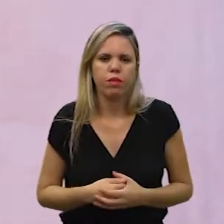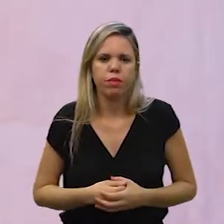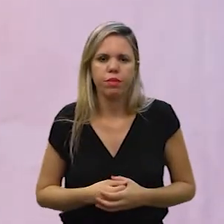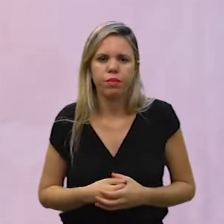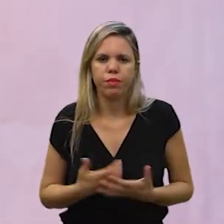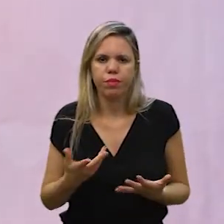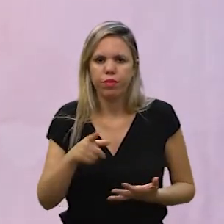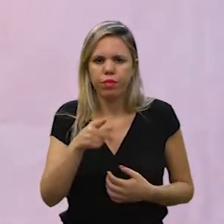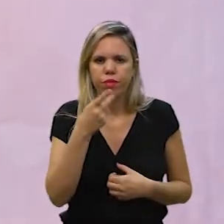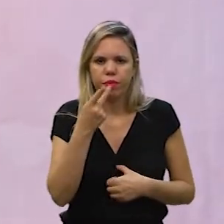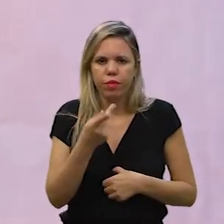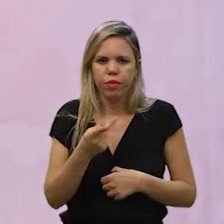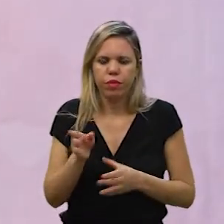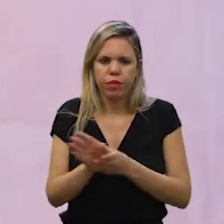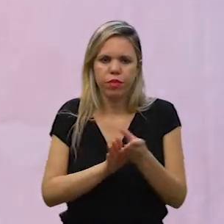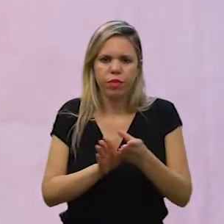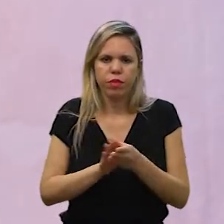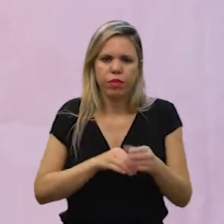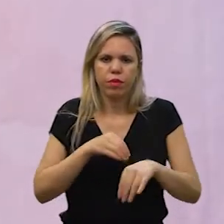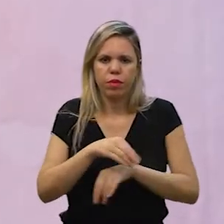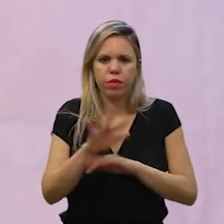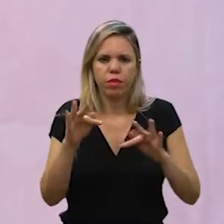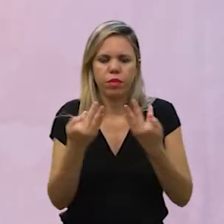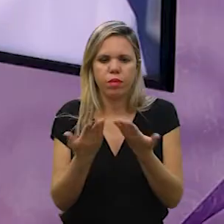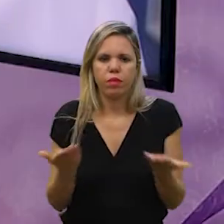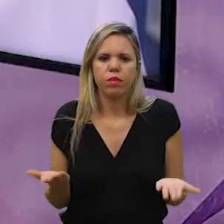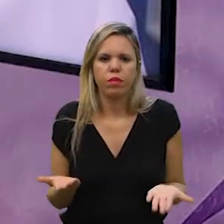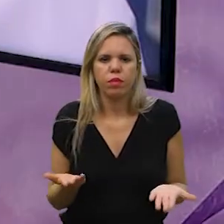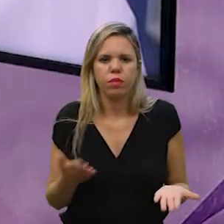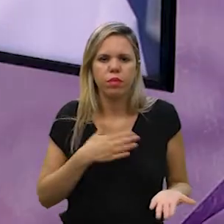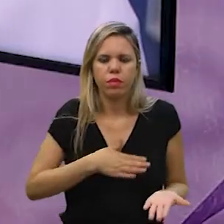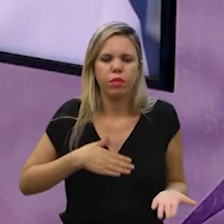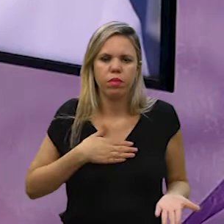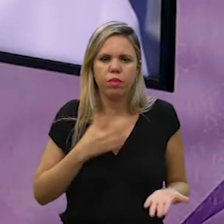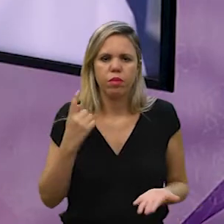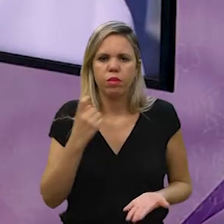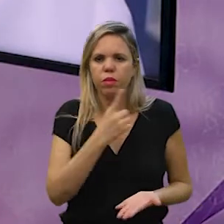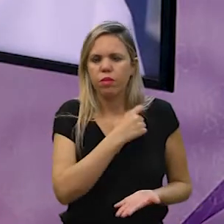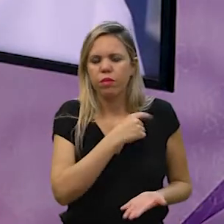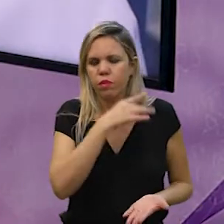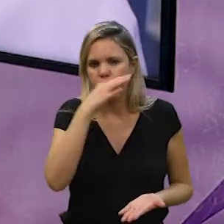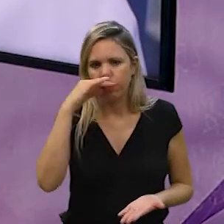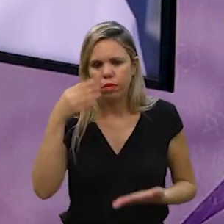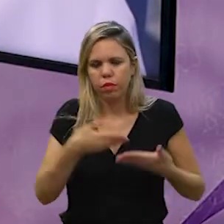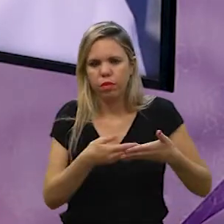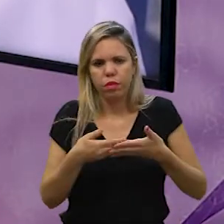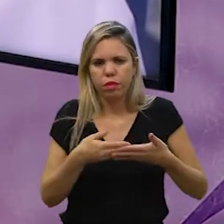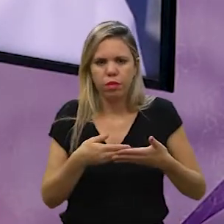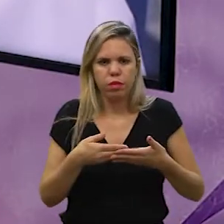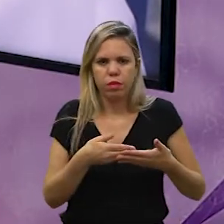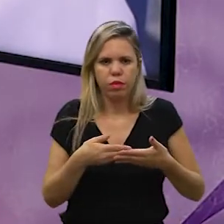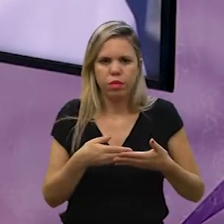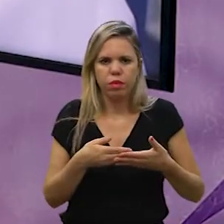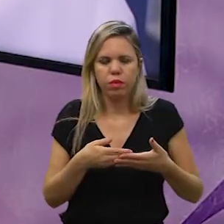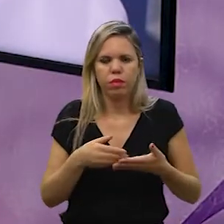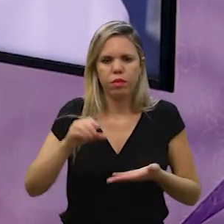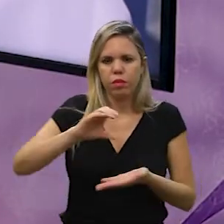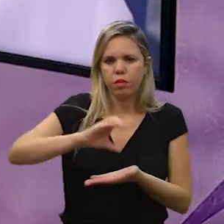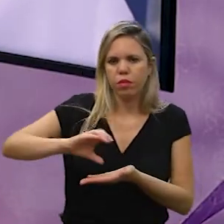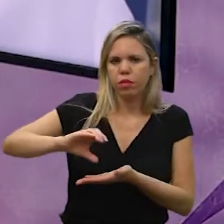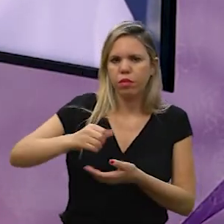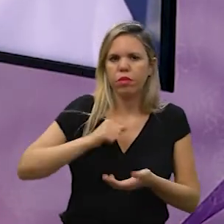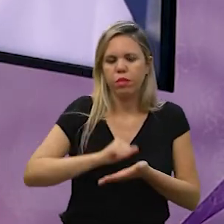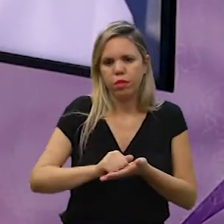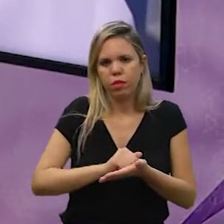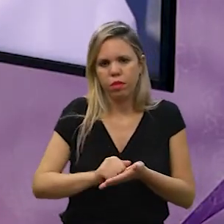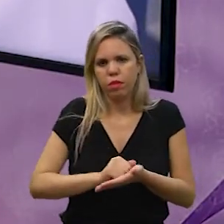que queria que o senhor desse orientações para os pais, porque a gente adora aqueles perfumes com cheiro de bebê, amaciante para